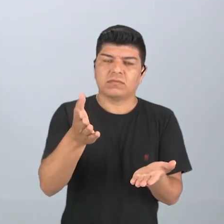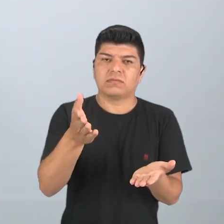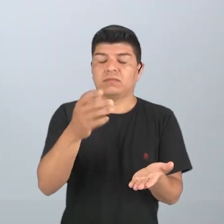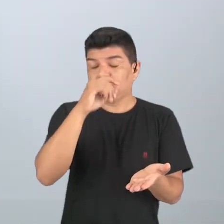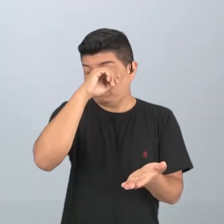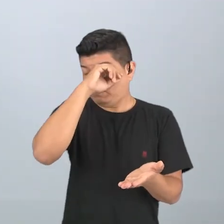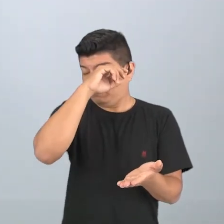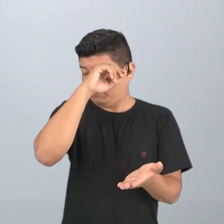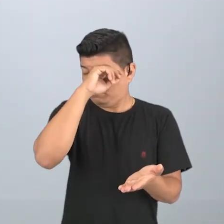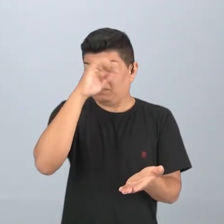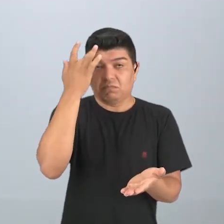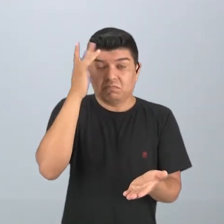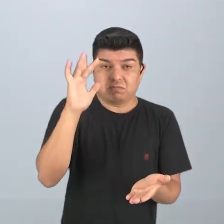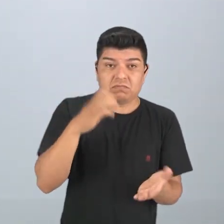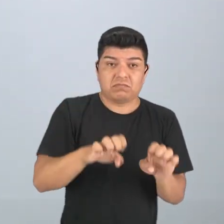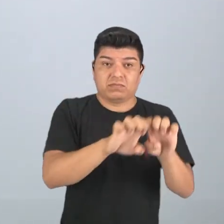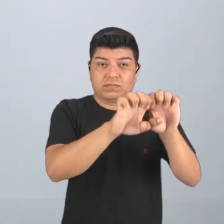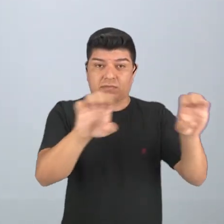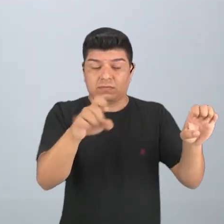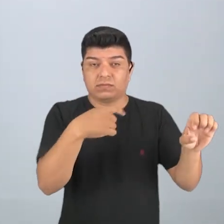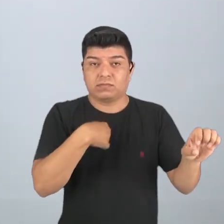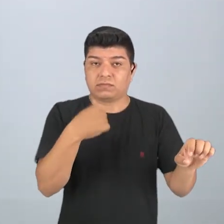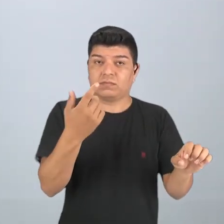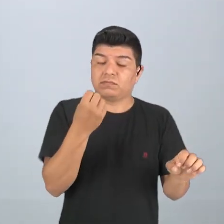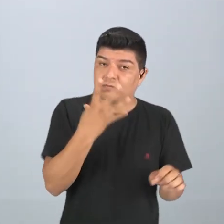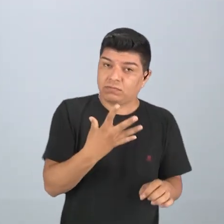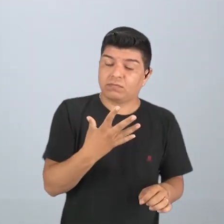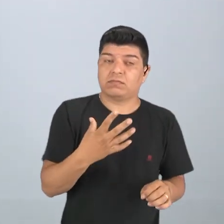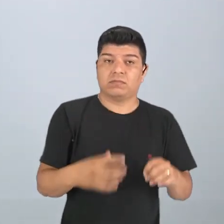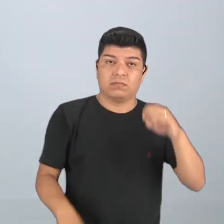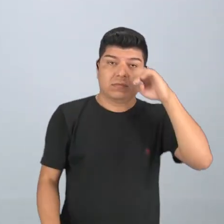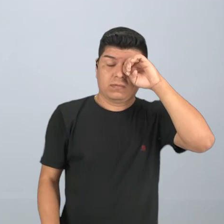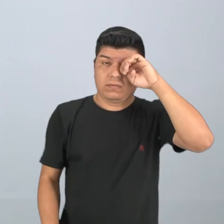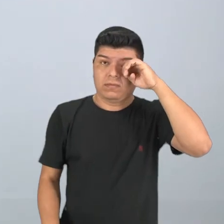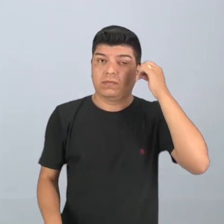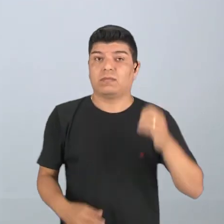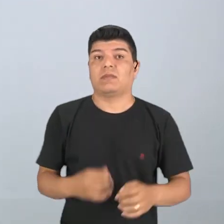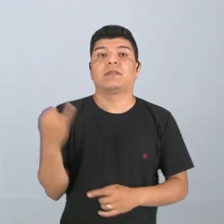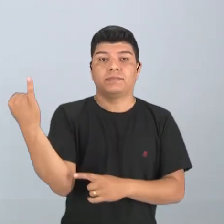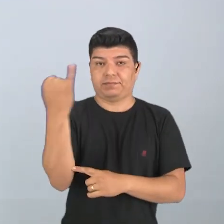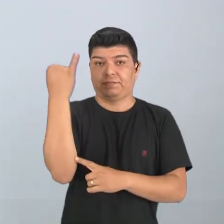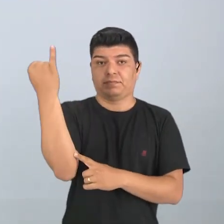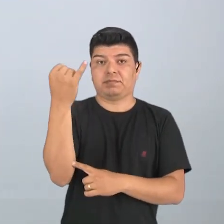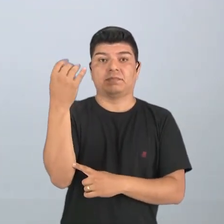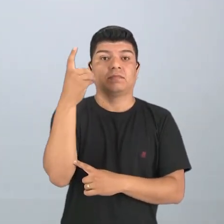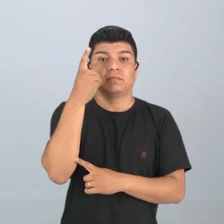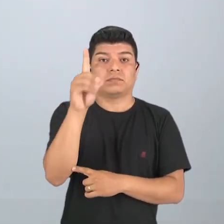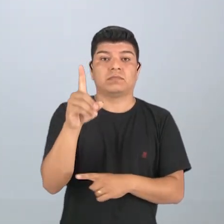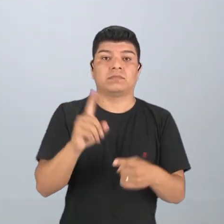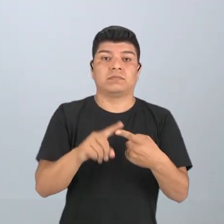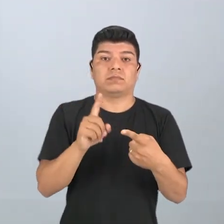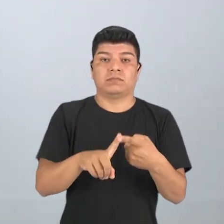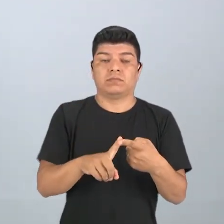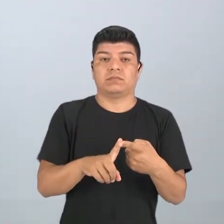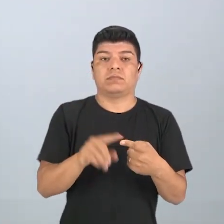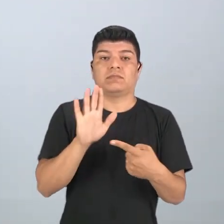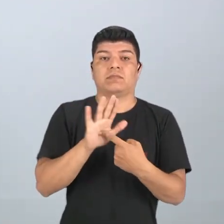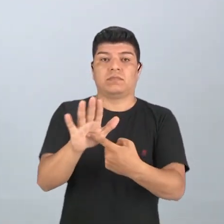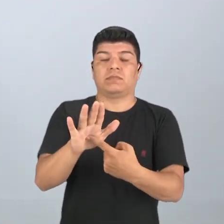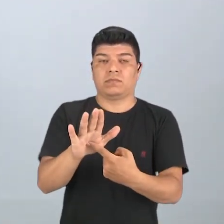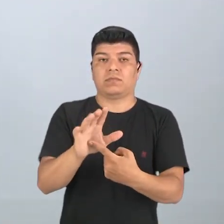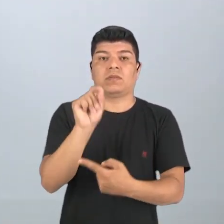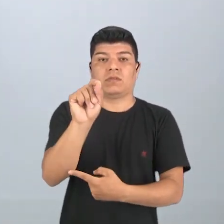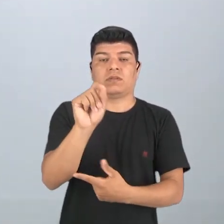Mesmo assim, sem saber a estrutura, sem saber muito bem? É muito importante a data, sabe por quê? Porque a data vai